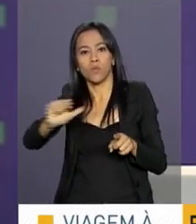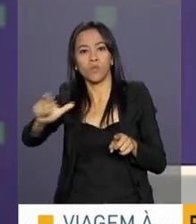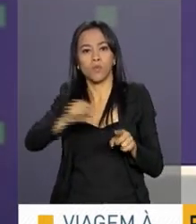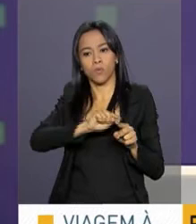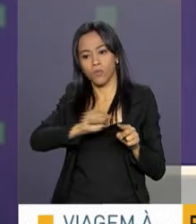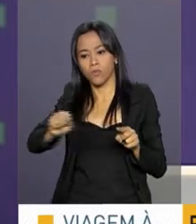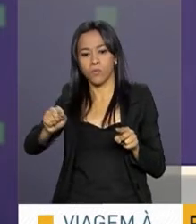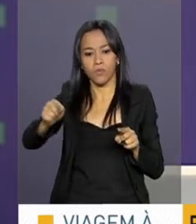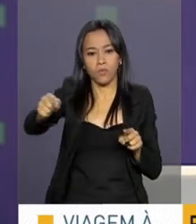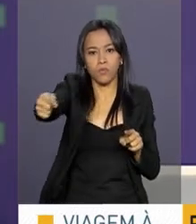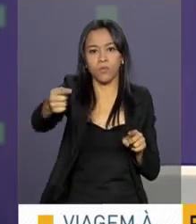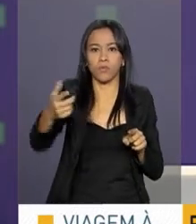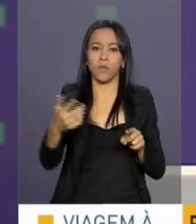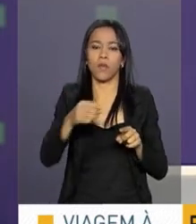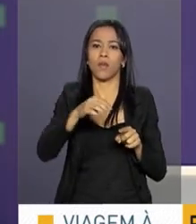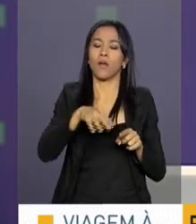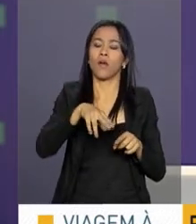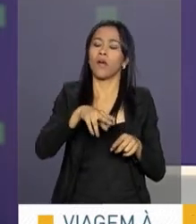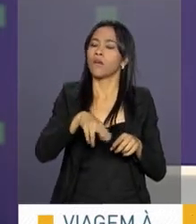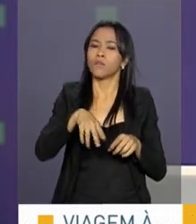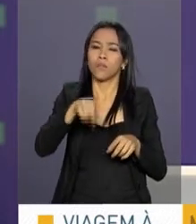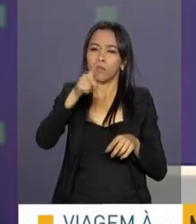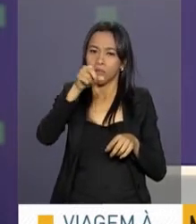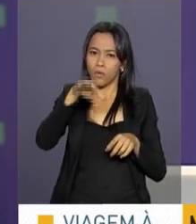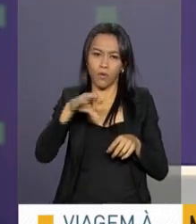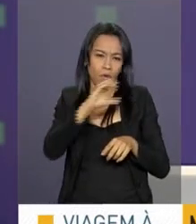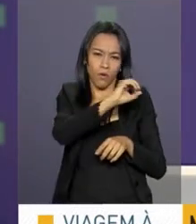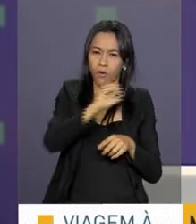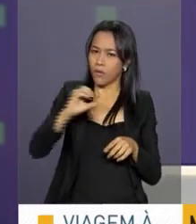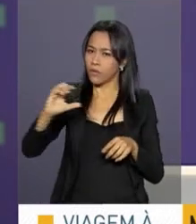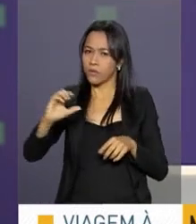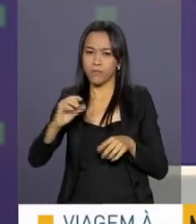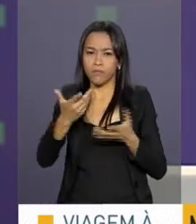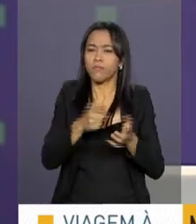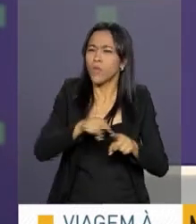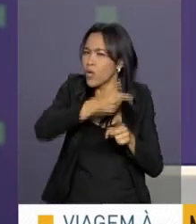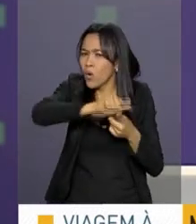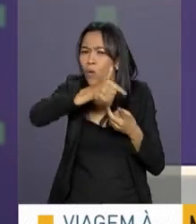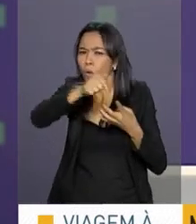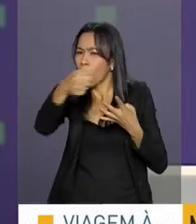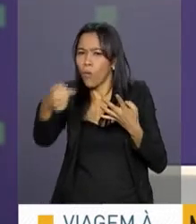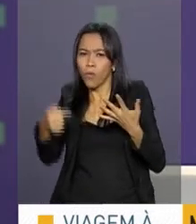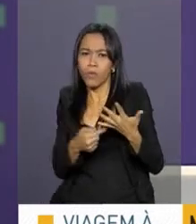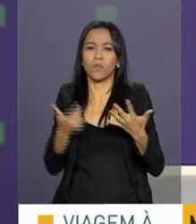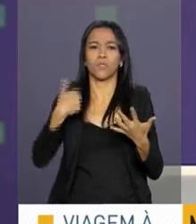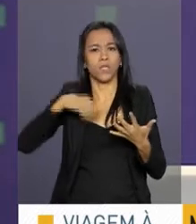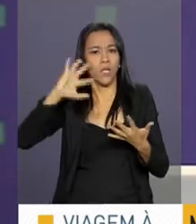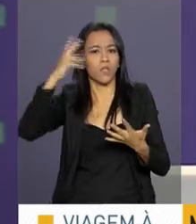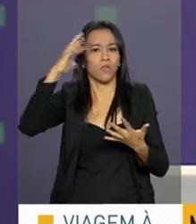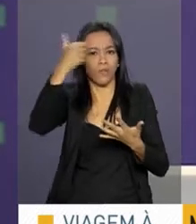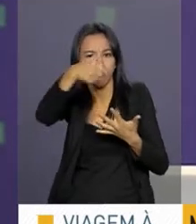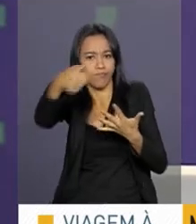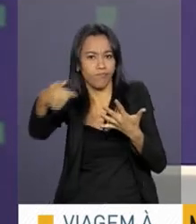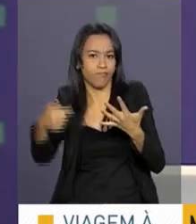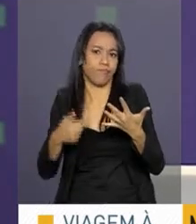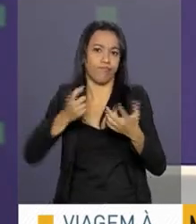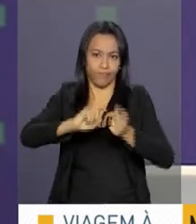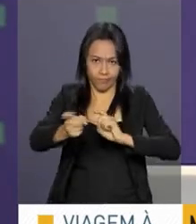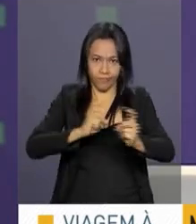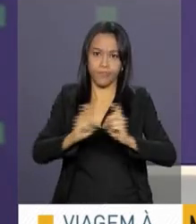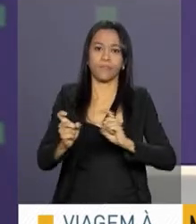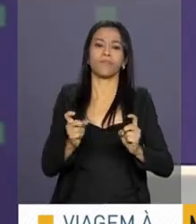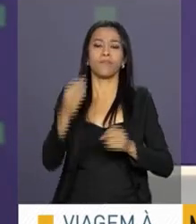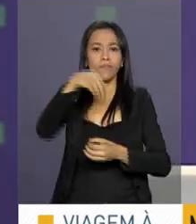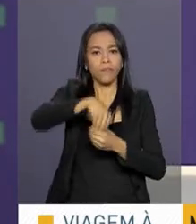Integração Oeste-Leste. Né, e tomamos outras medidas do ponto de vista administrativo. Né,